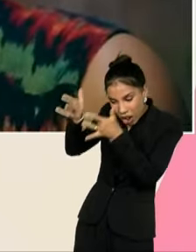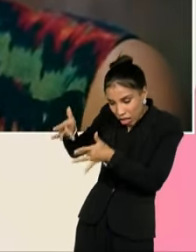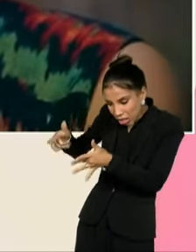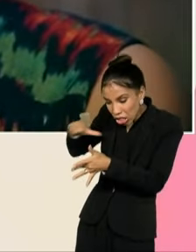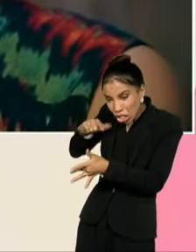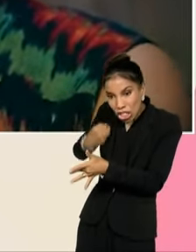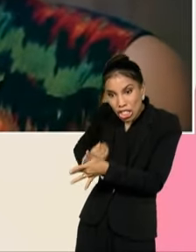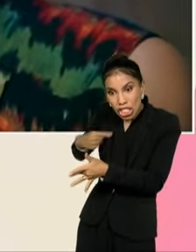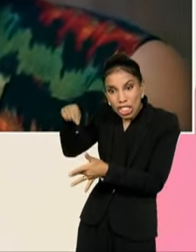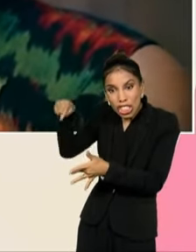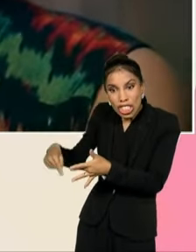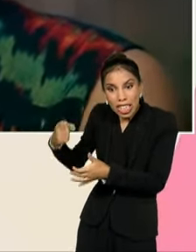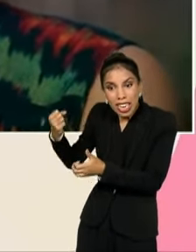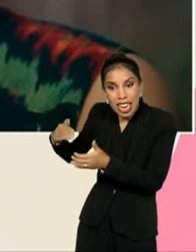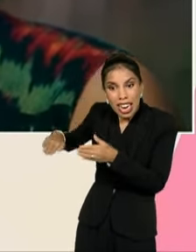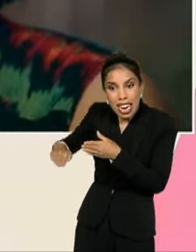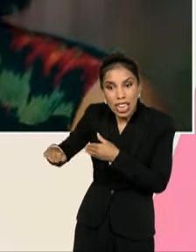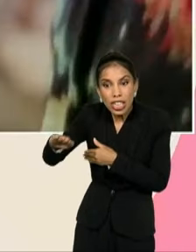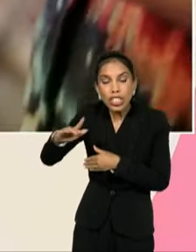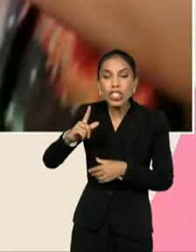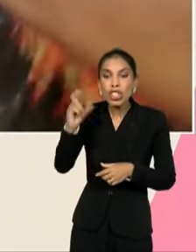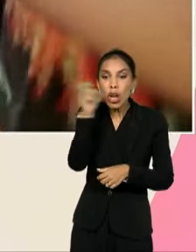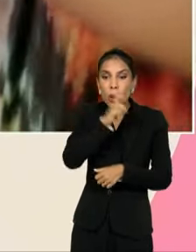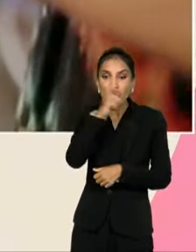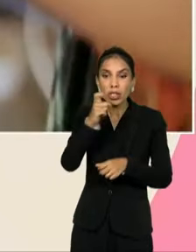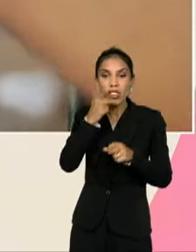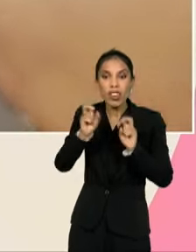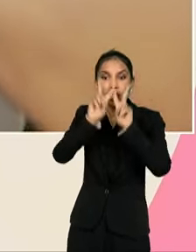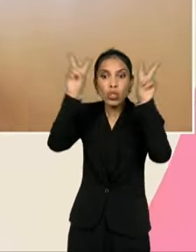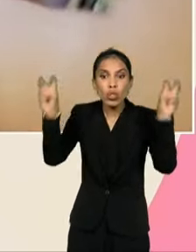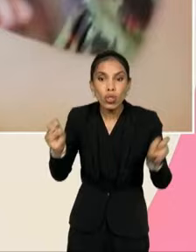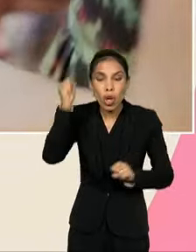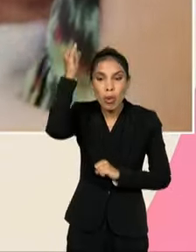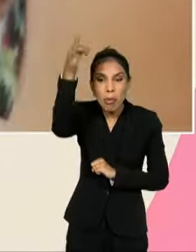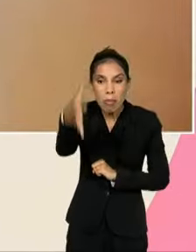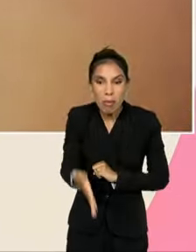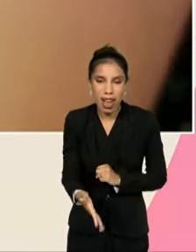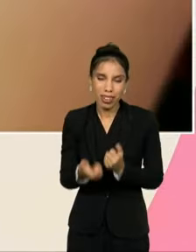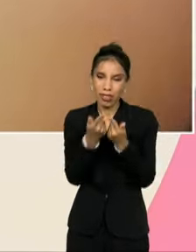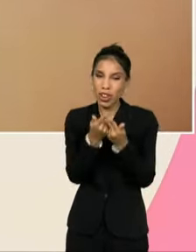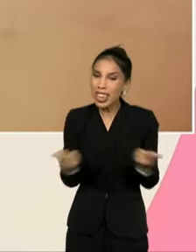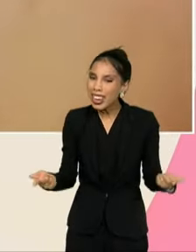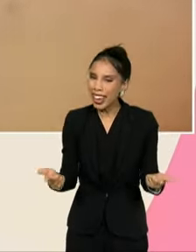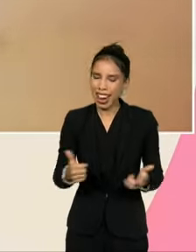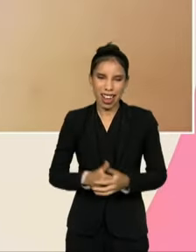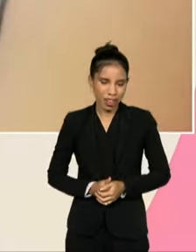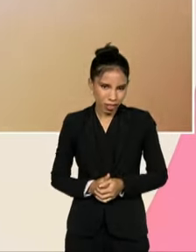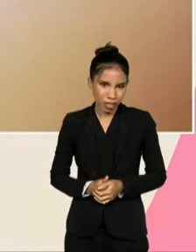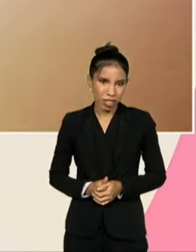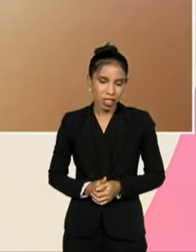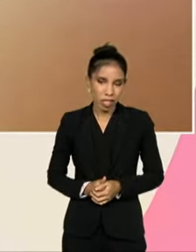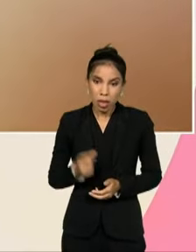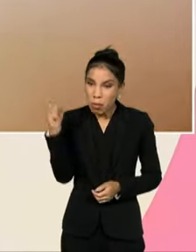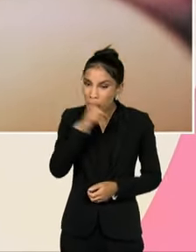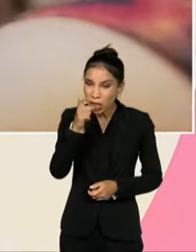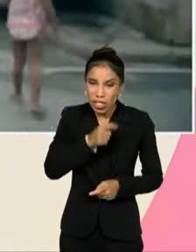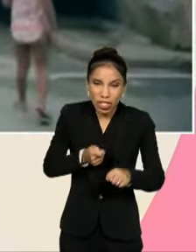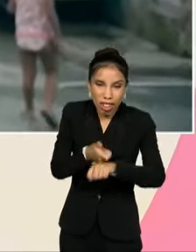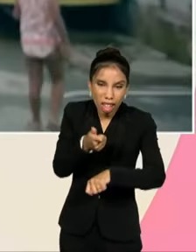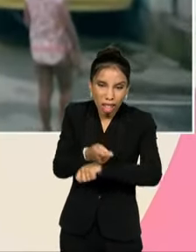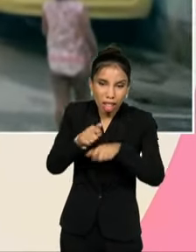carro. Já tinha uma fake news rodando à noite sobre ela. Então, foi para um lugar muito grave, né? É, e aí, Milton, é muito complicado,